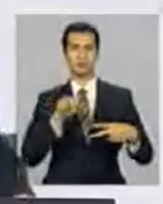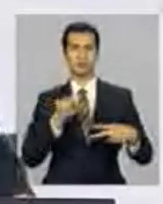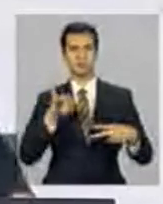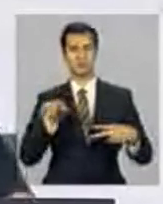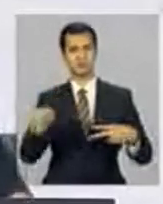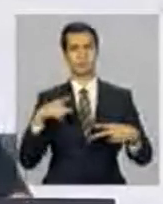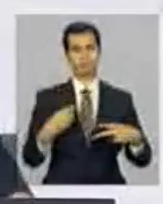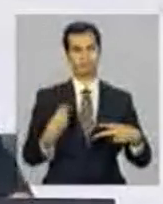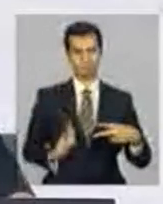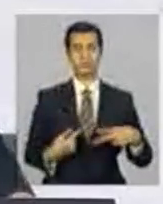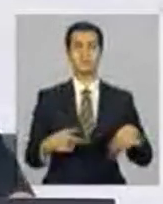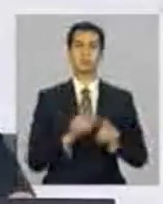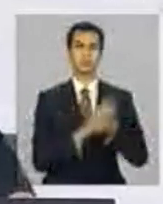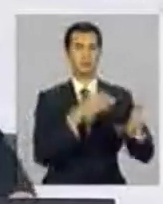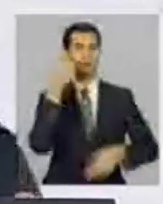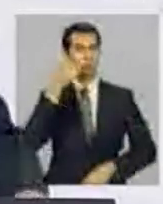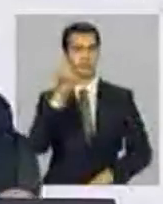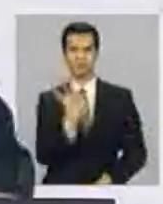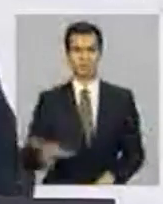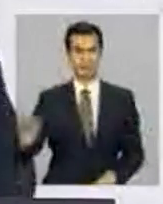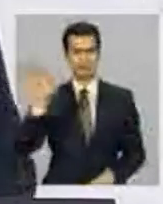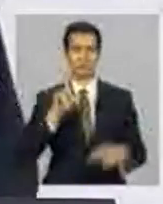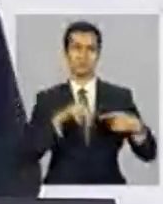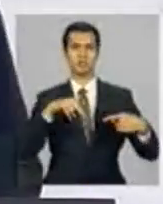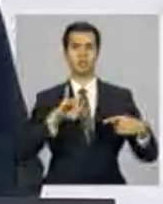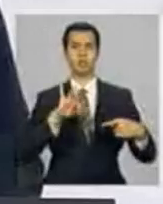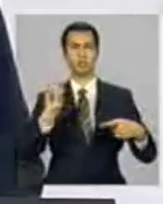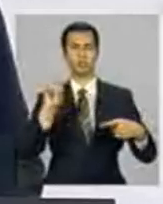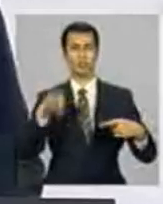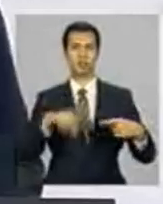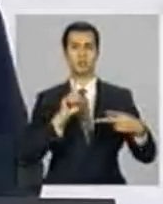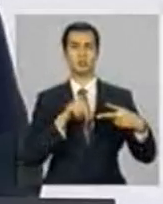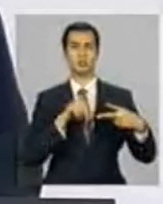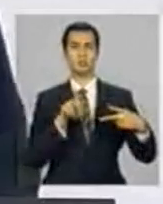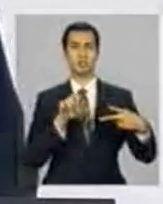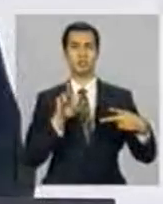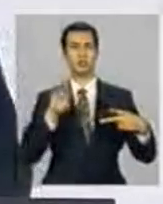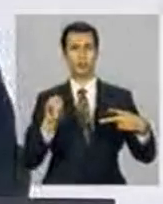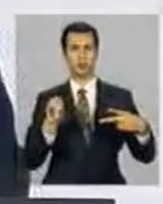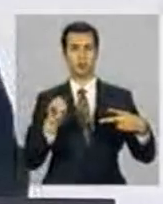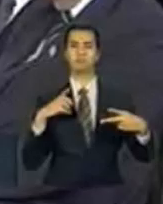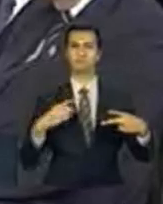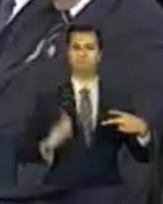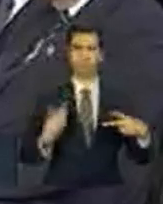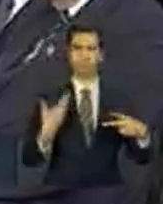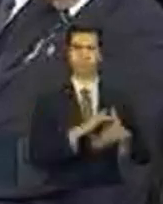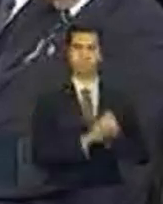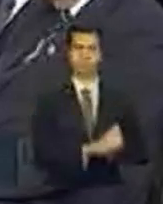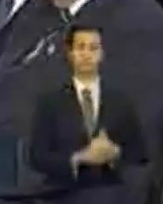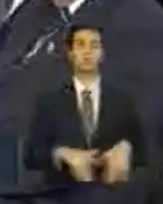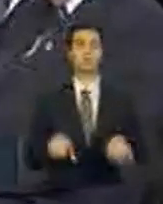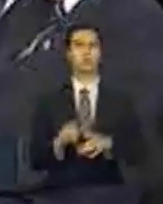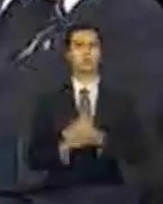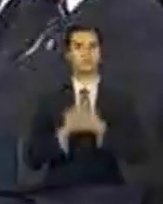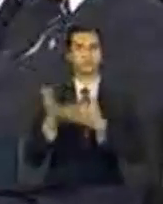aqui presentes, os deputados federais Newton Lima e Pedro Uczal. Queria